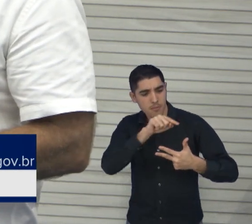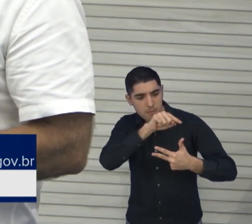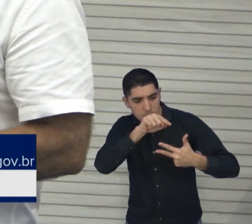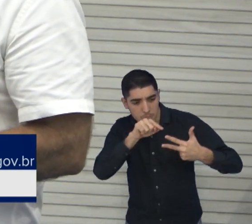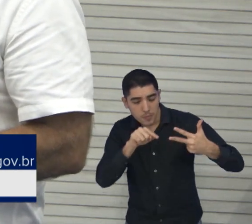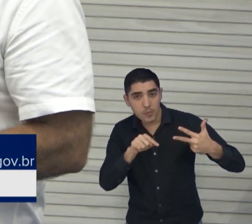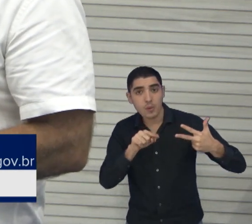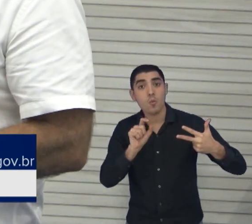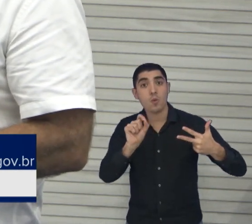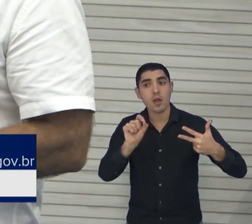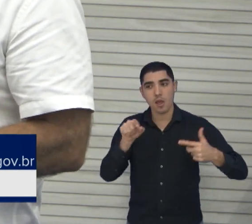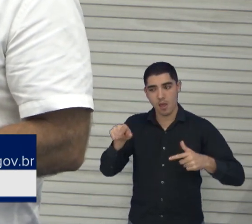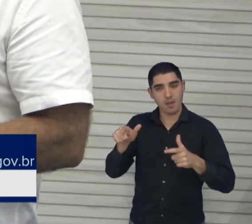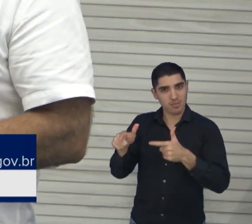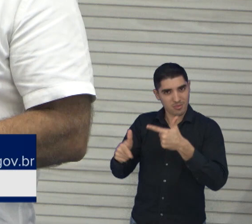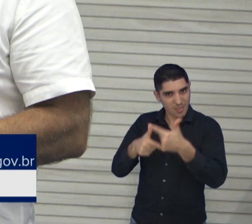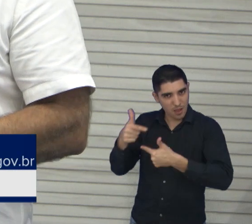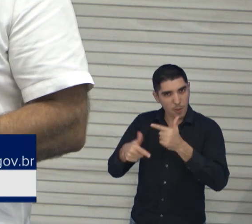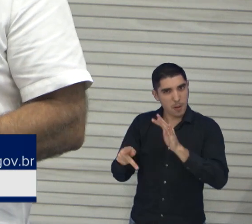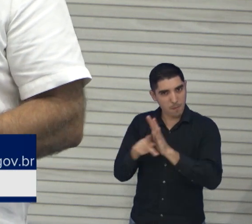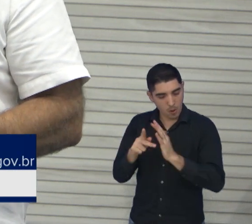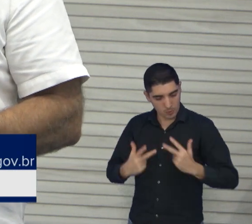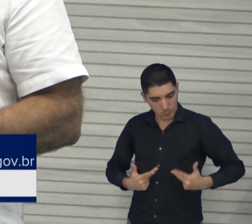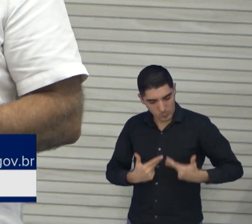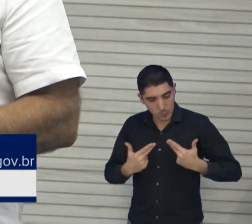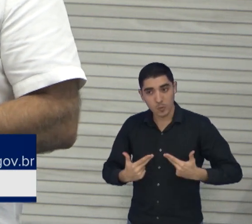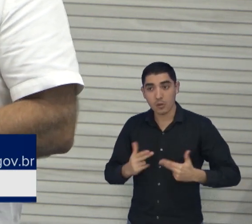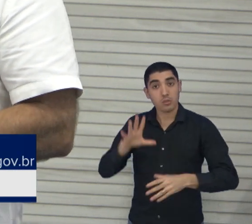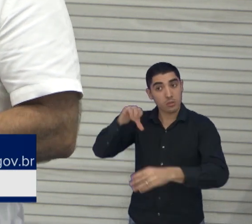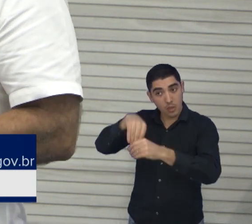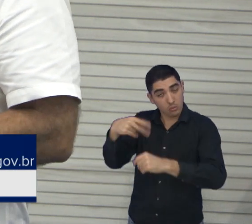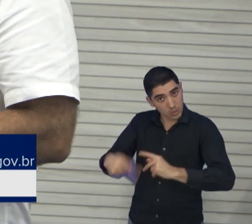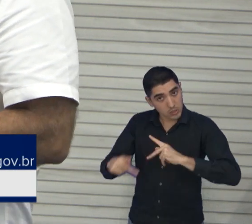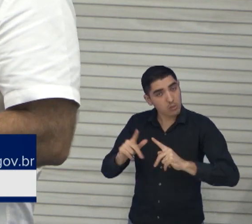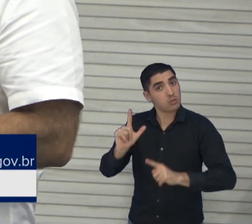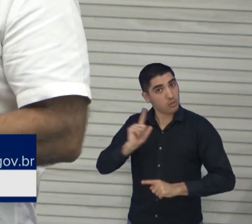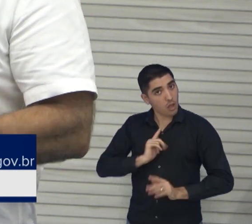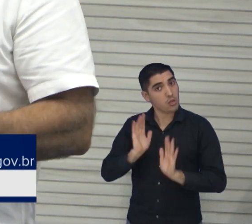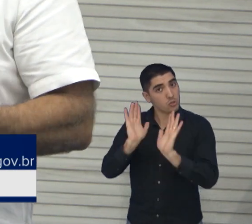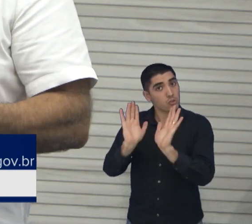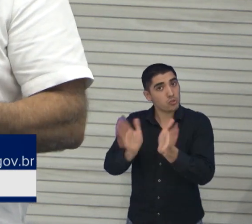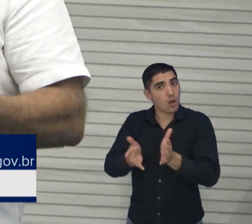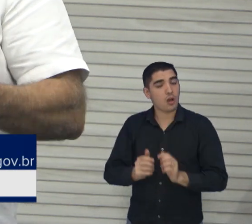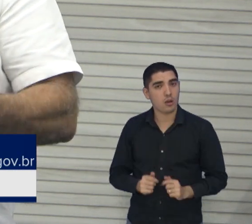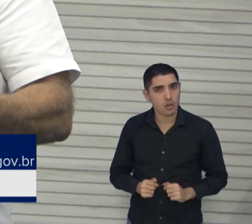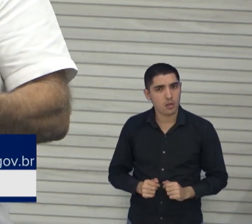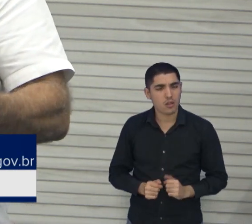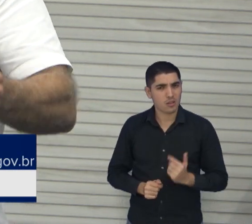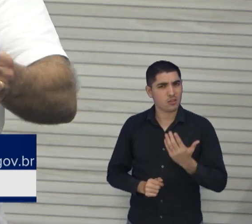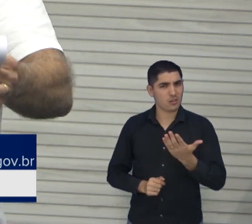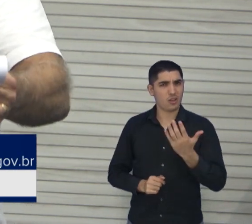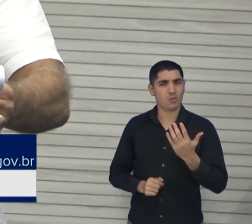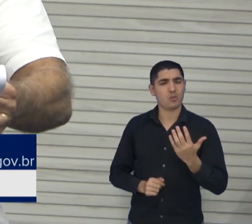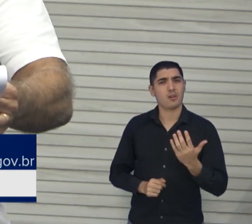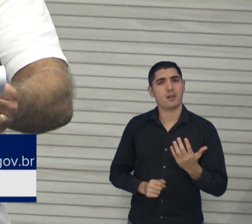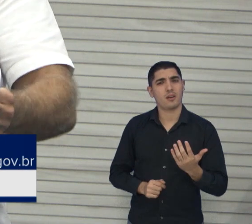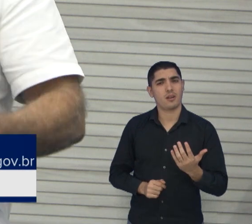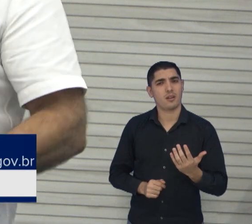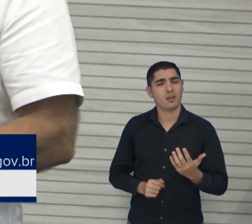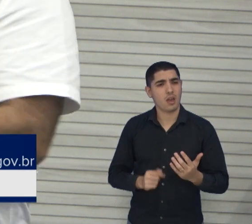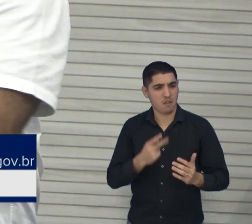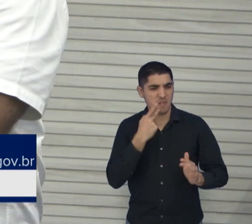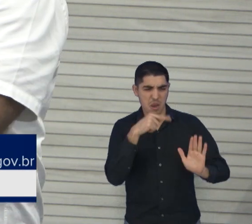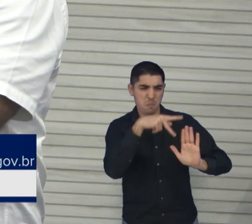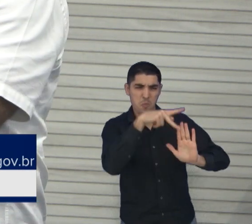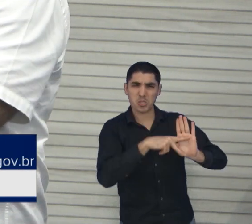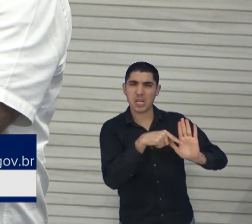esse trabalho que já tem sido feito no município. Então, assim, a gente não vê a importância de colocar um projeto desse